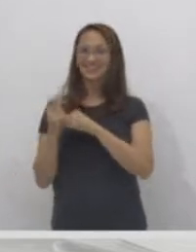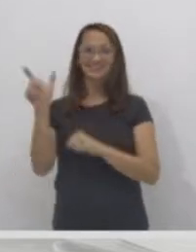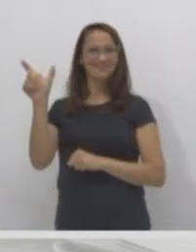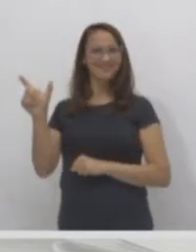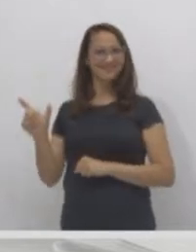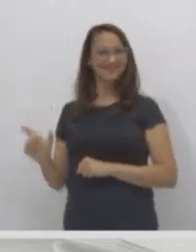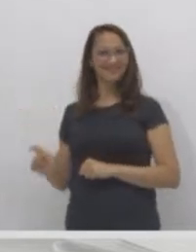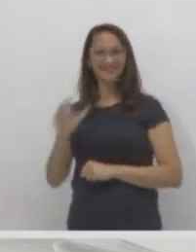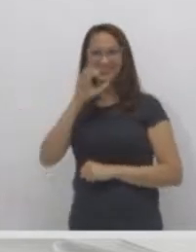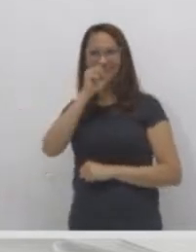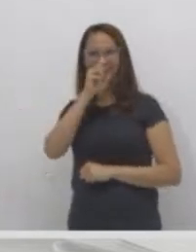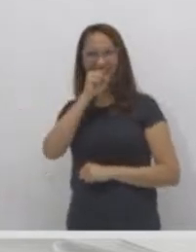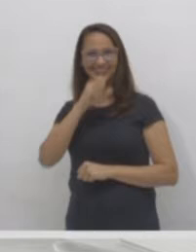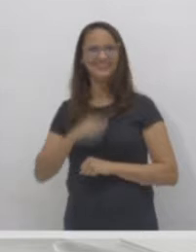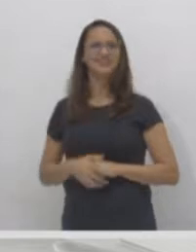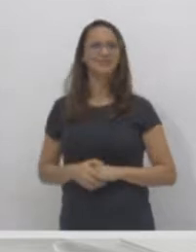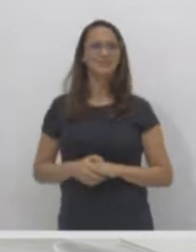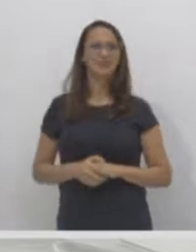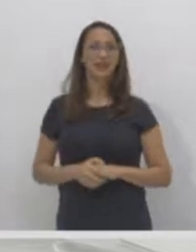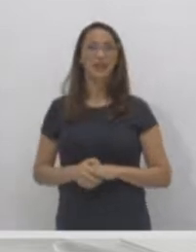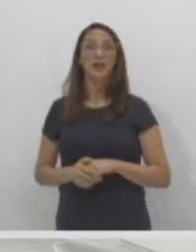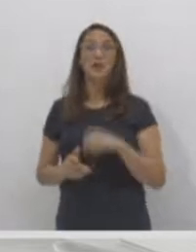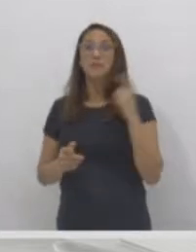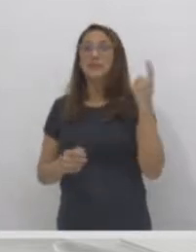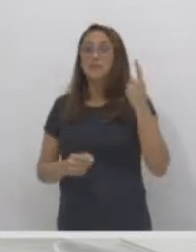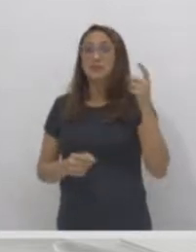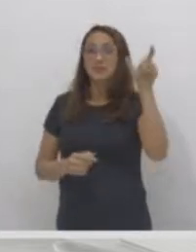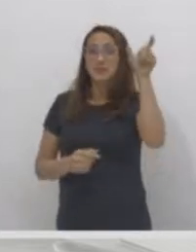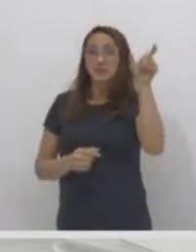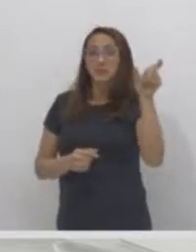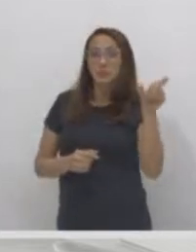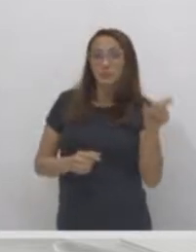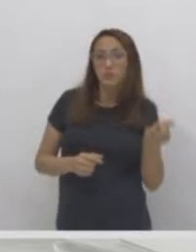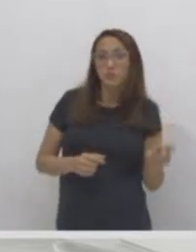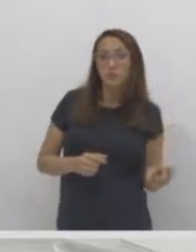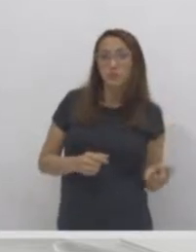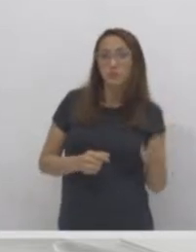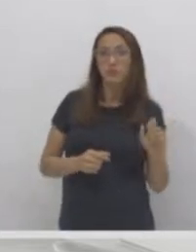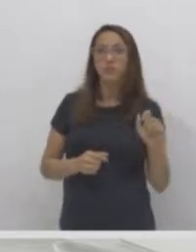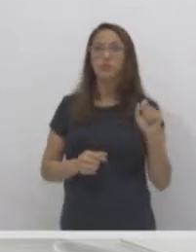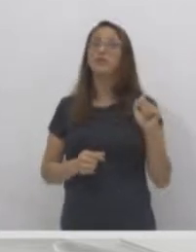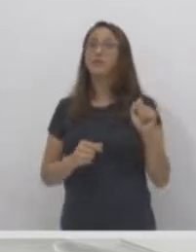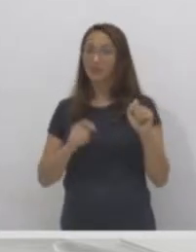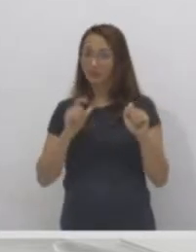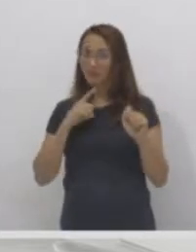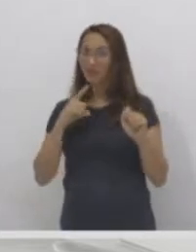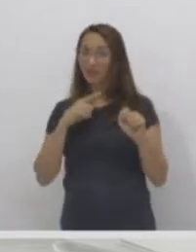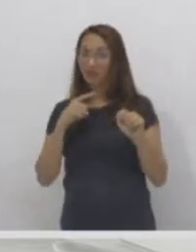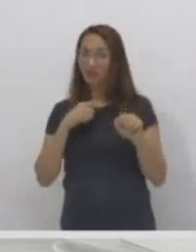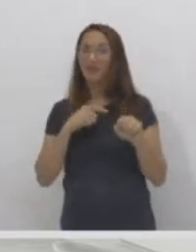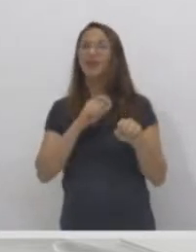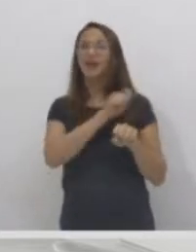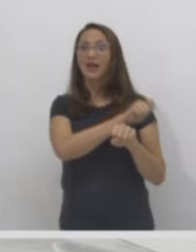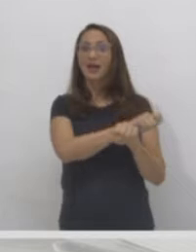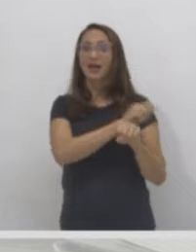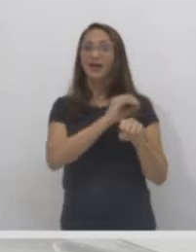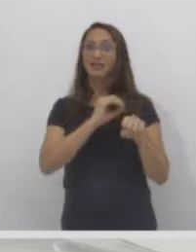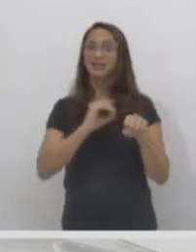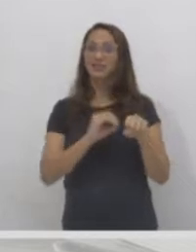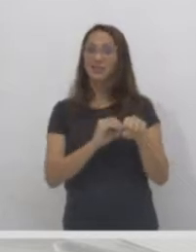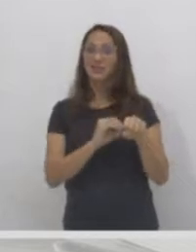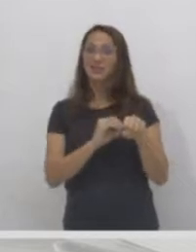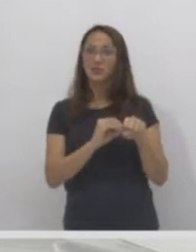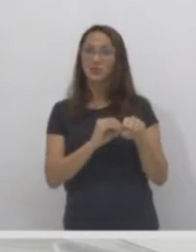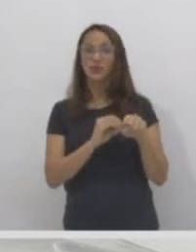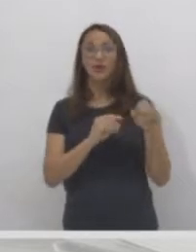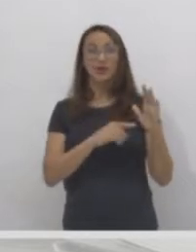frente, que está definindo se é masculino ou se é feminino, nós temos os artigos. Também define se é singular ou